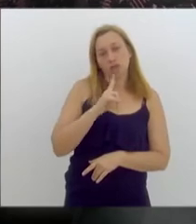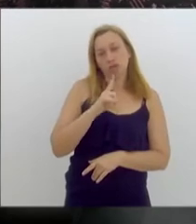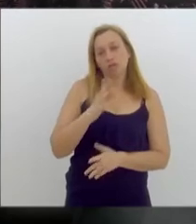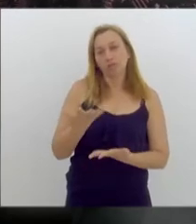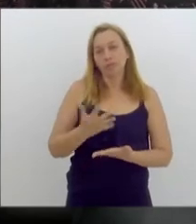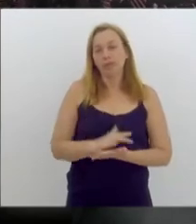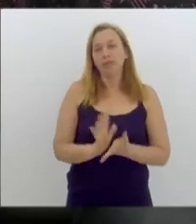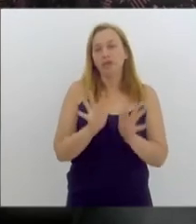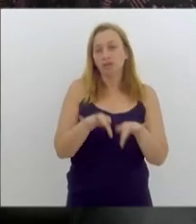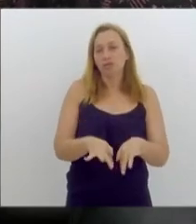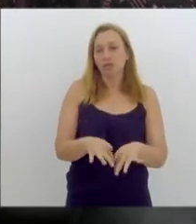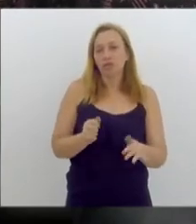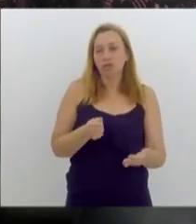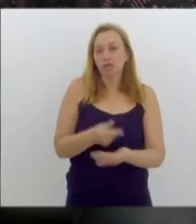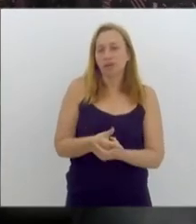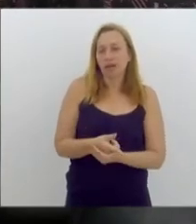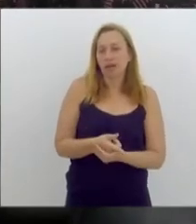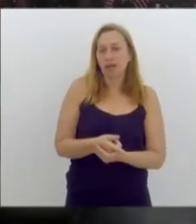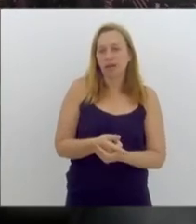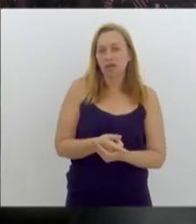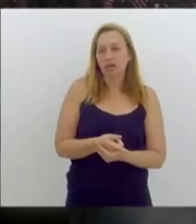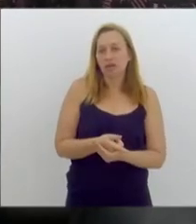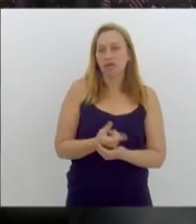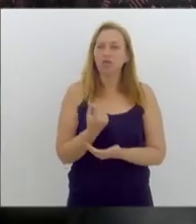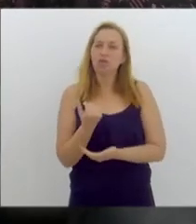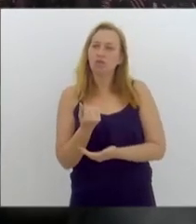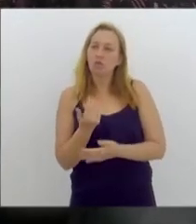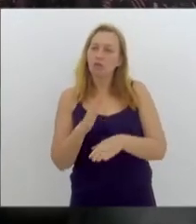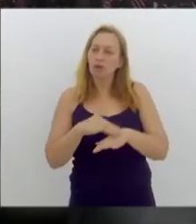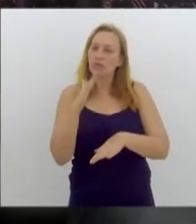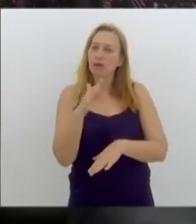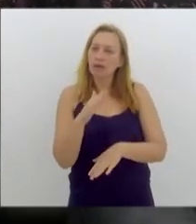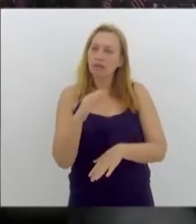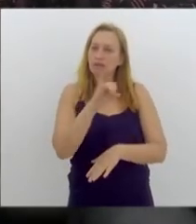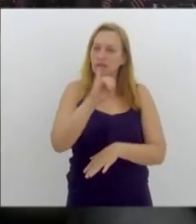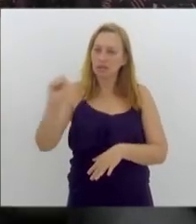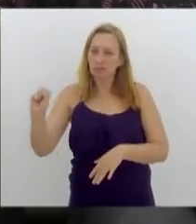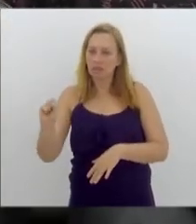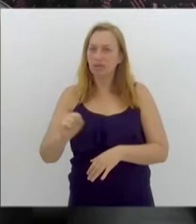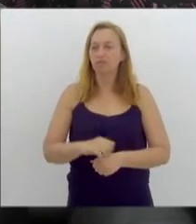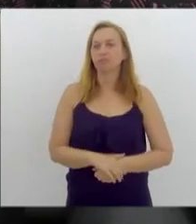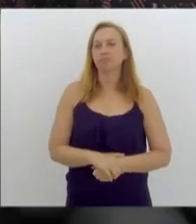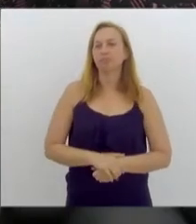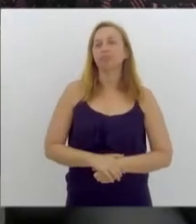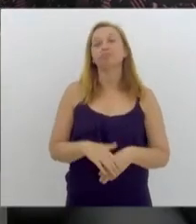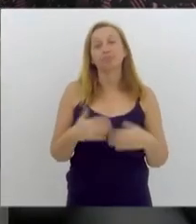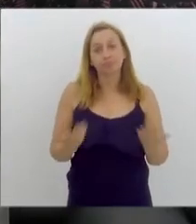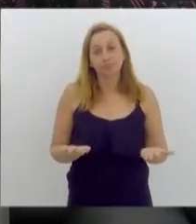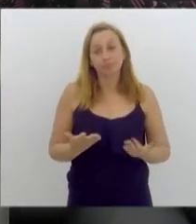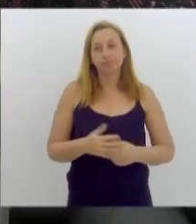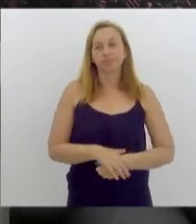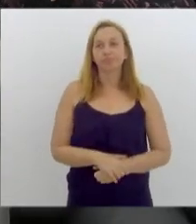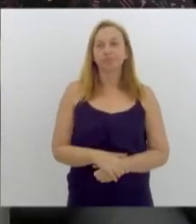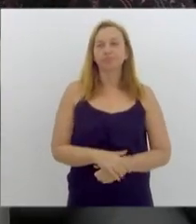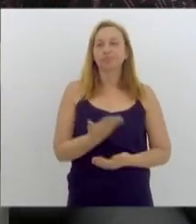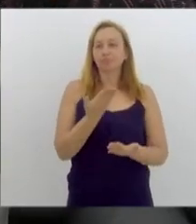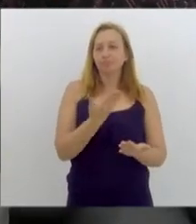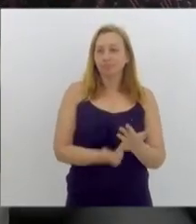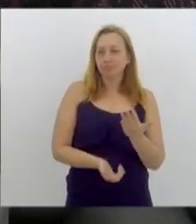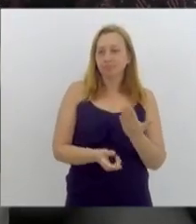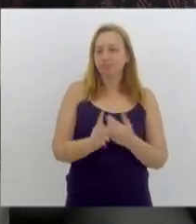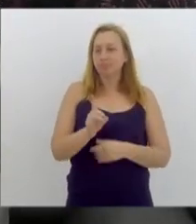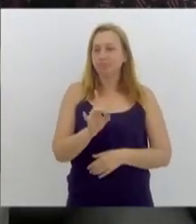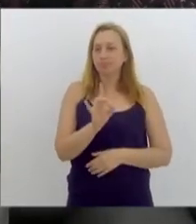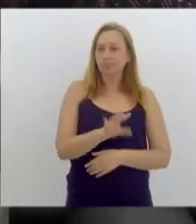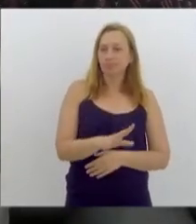no final ele pagará um valor maior de 100ml Então essa perda ela não é